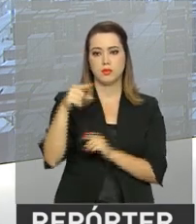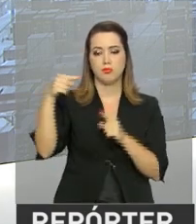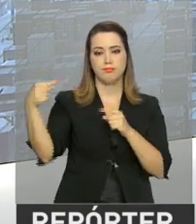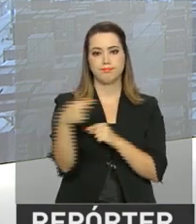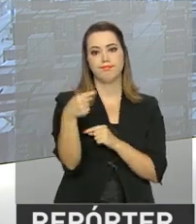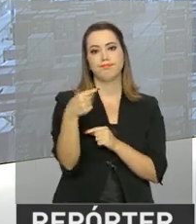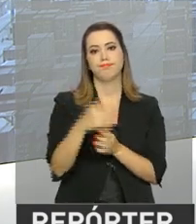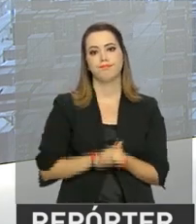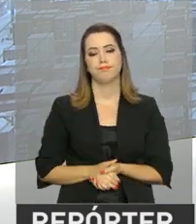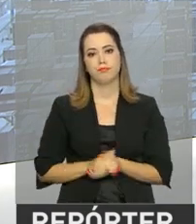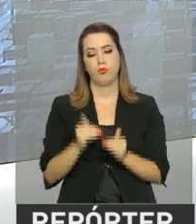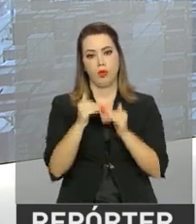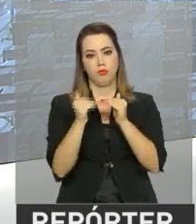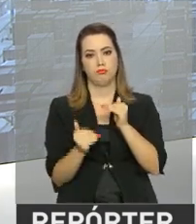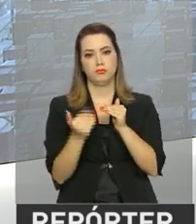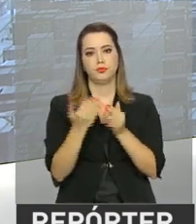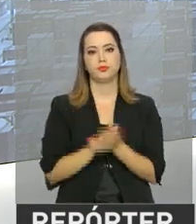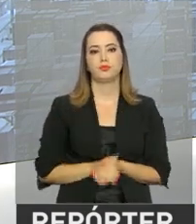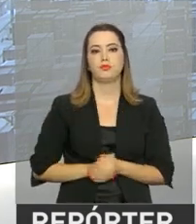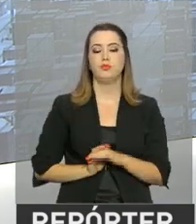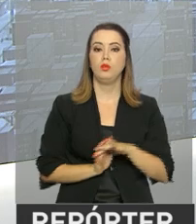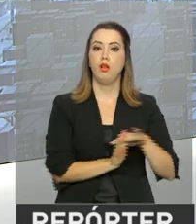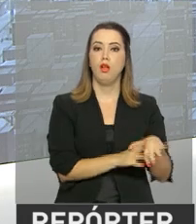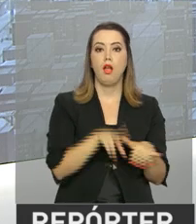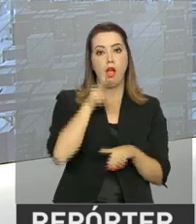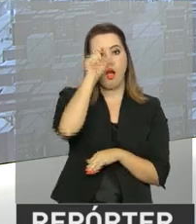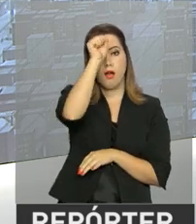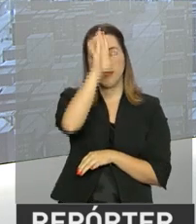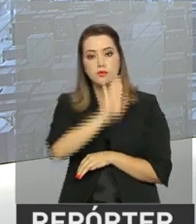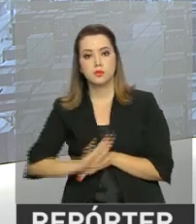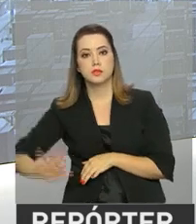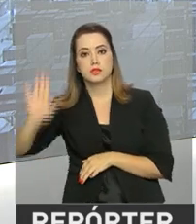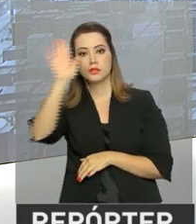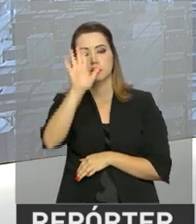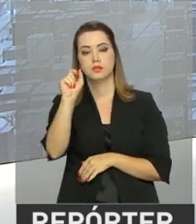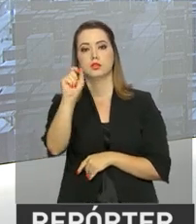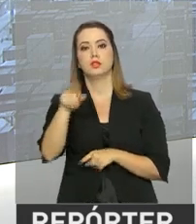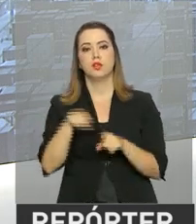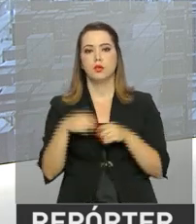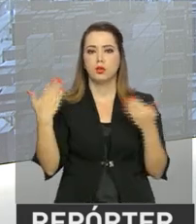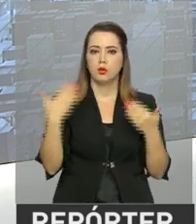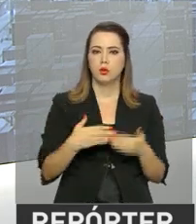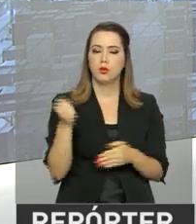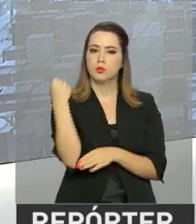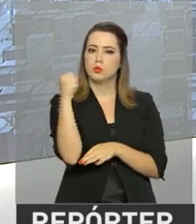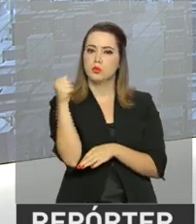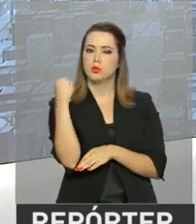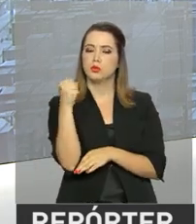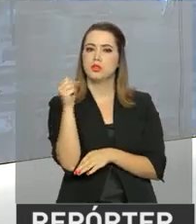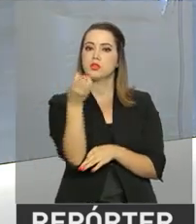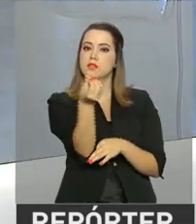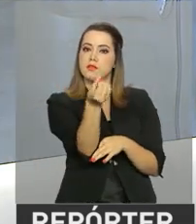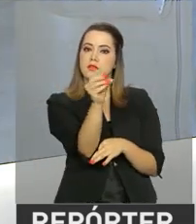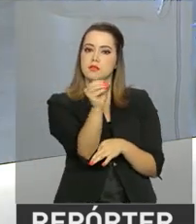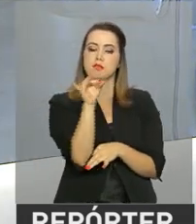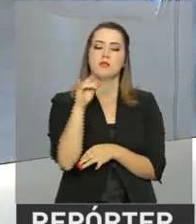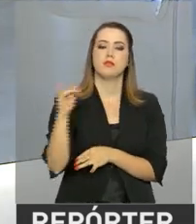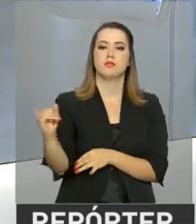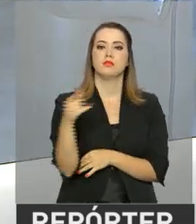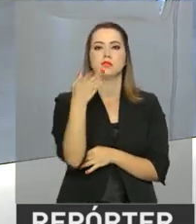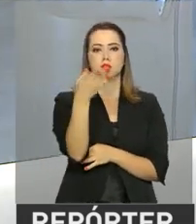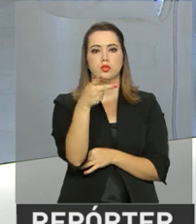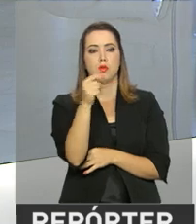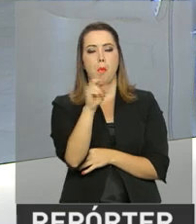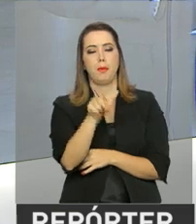2016. E a Força Nacional vai ficar por mais 60 dias no Rio Grande do Sul. O repórter Paulo Assalvi, que está lá